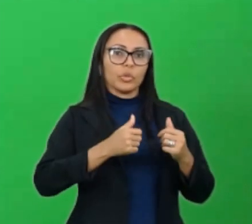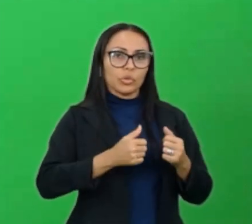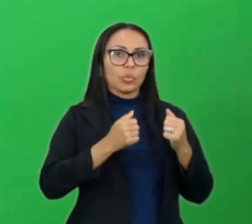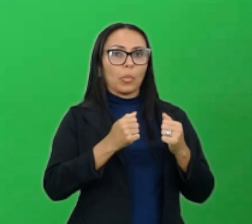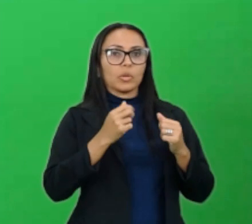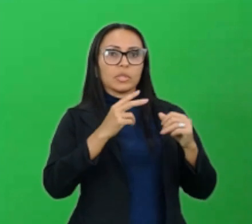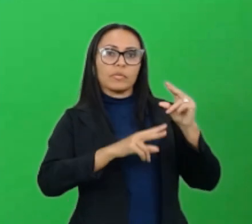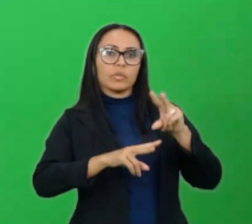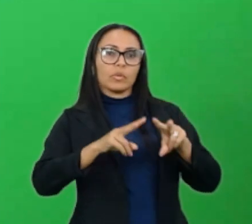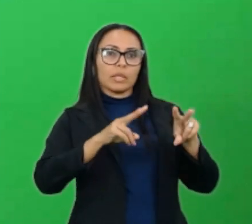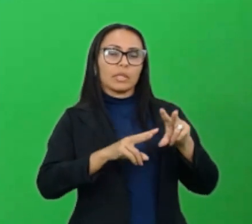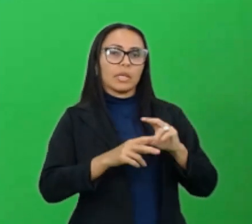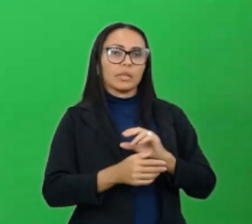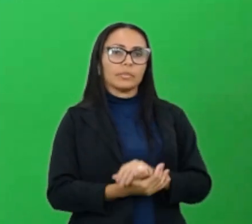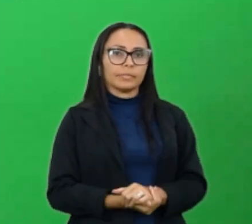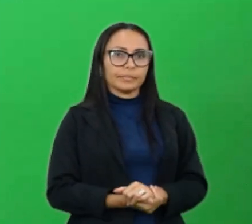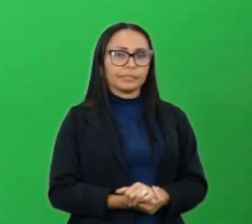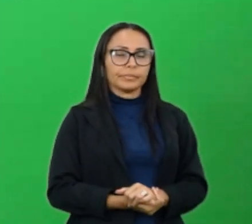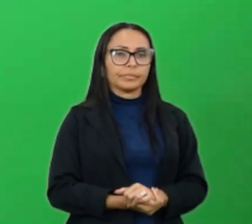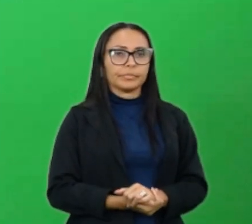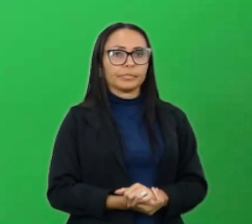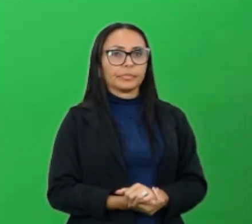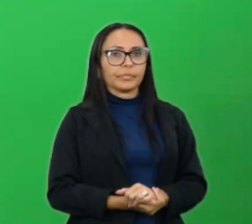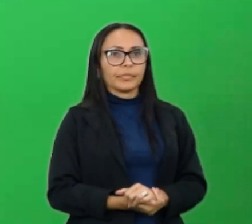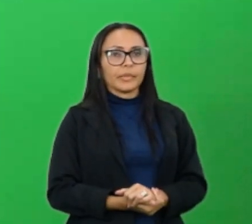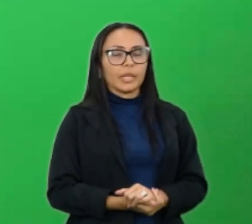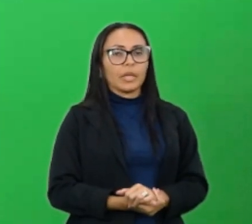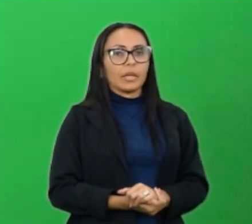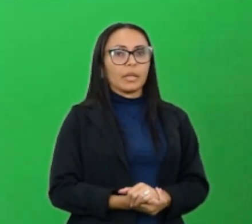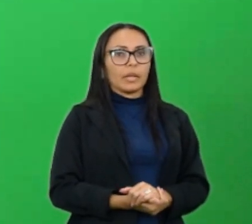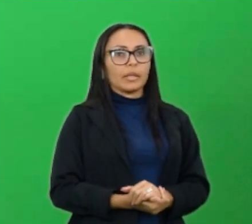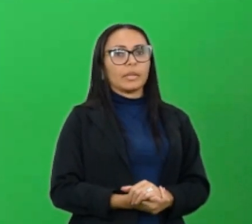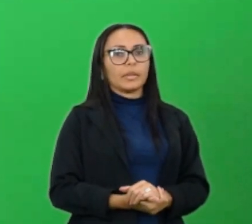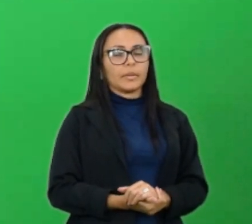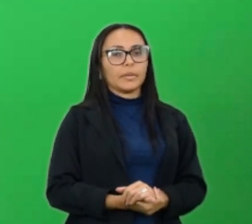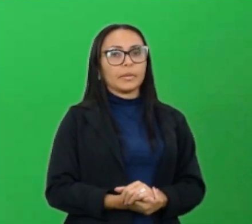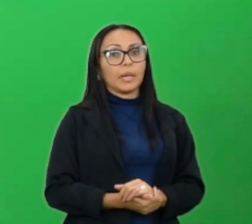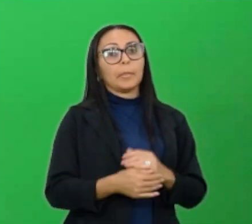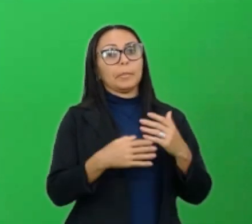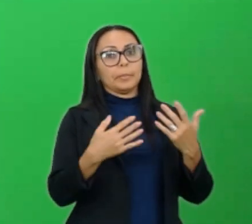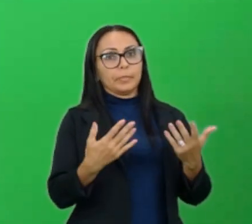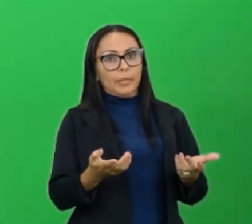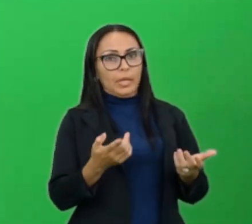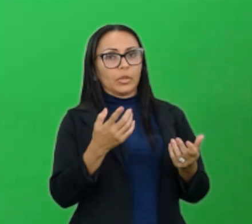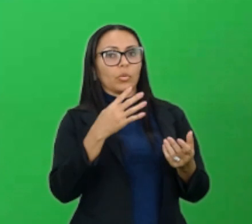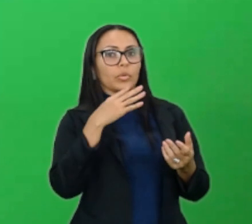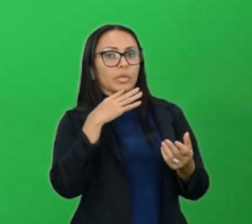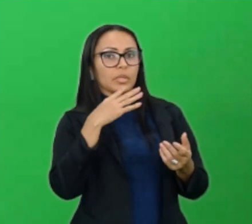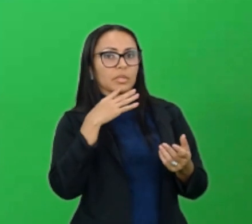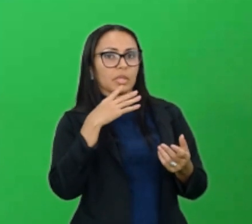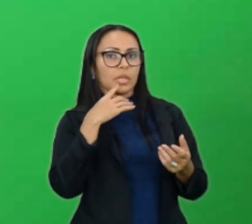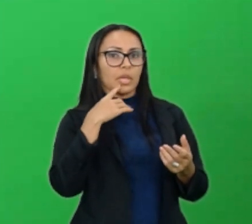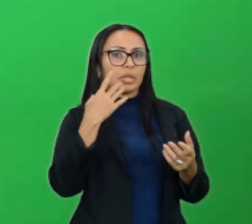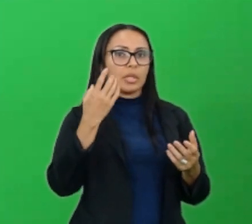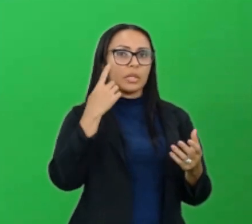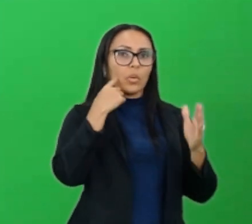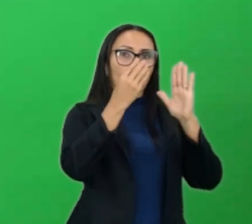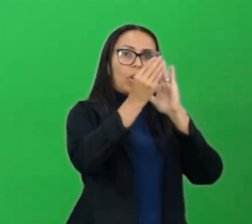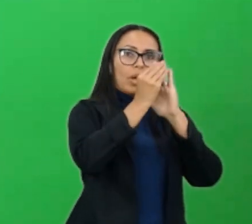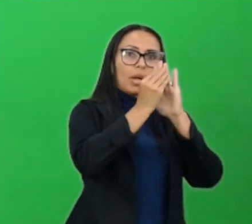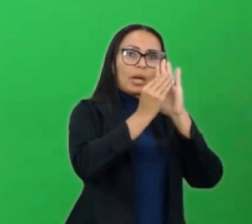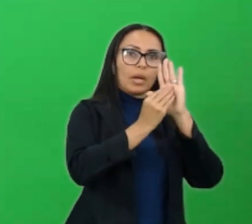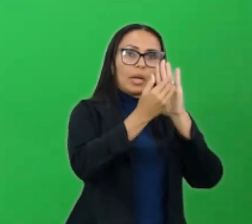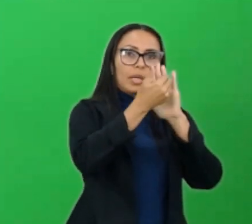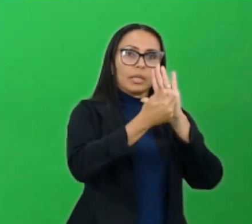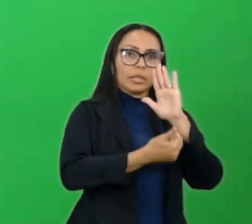mas vamos, apenas a título de conhecimento, listar alguns desses indicadores